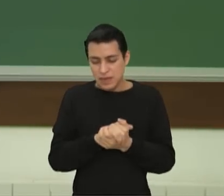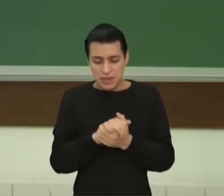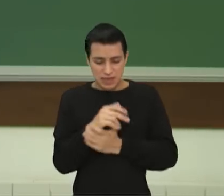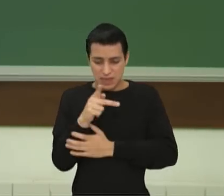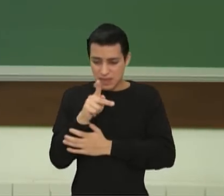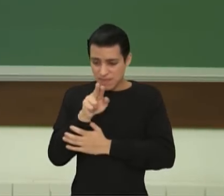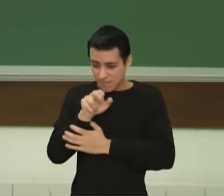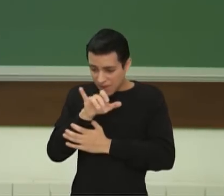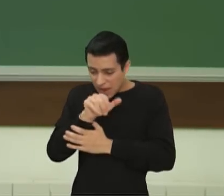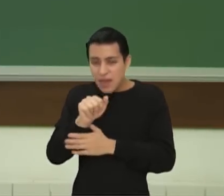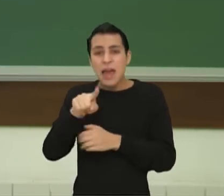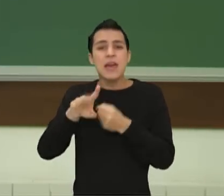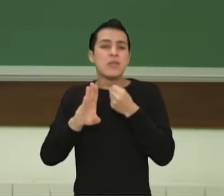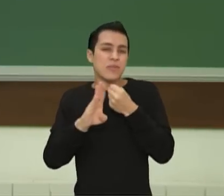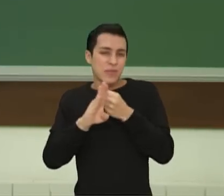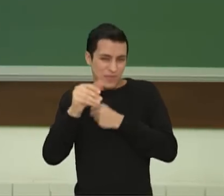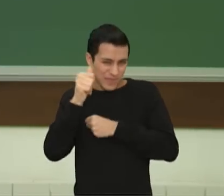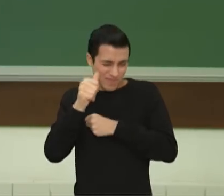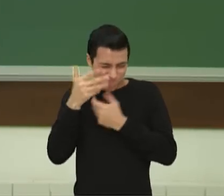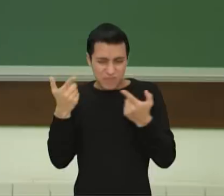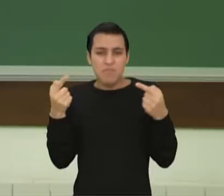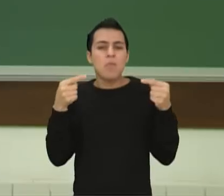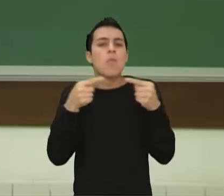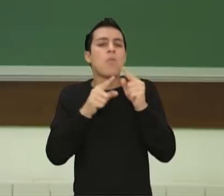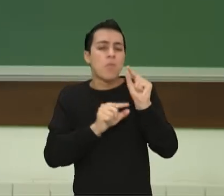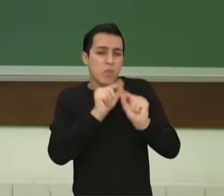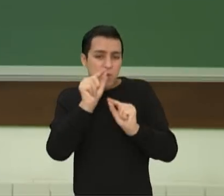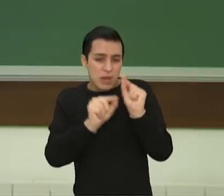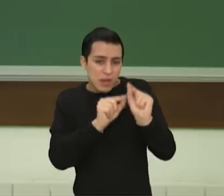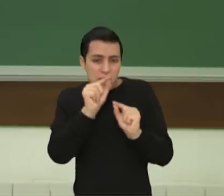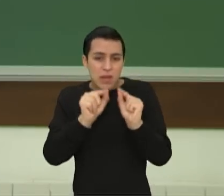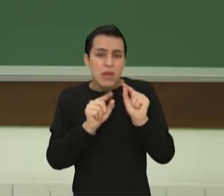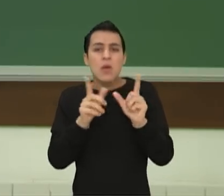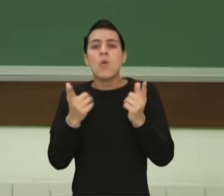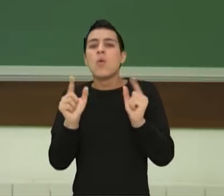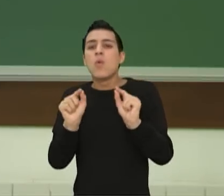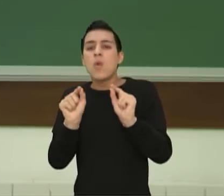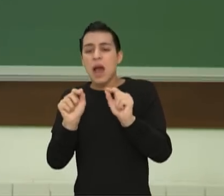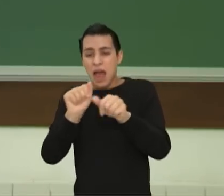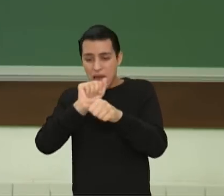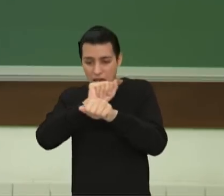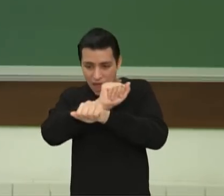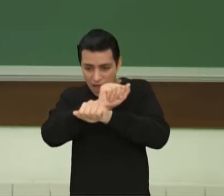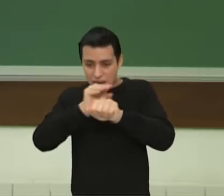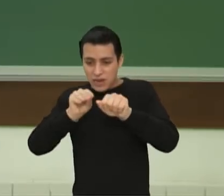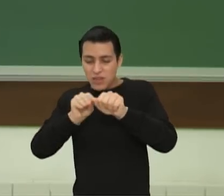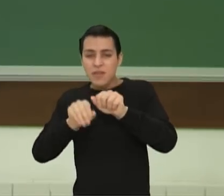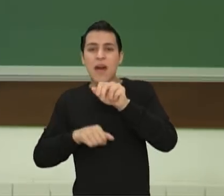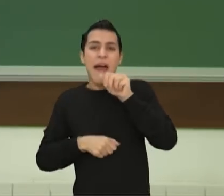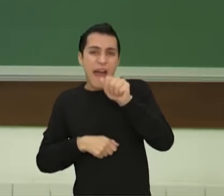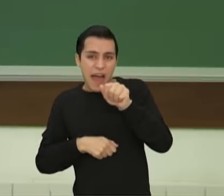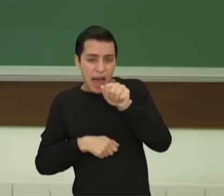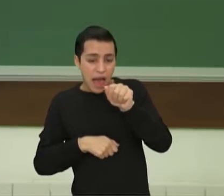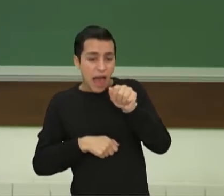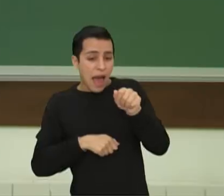praia, substantivo feminino, é compatível, admite o artigo a